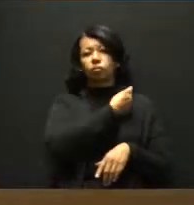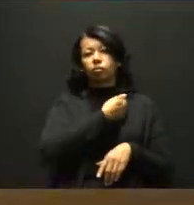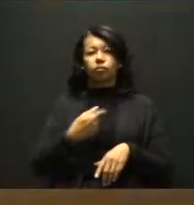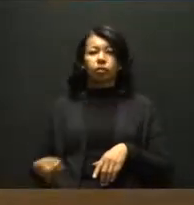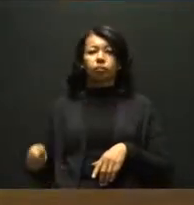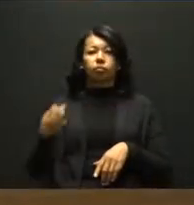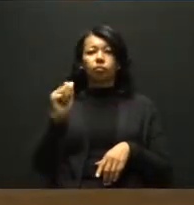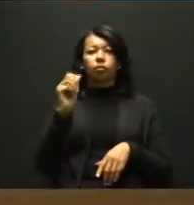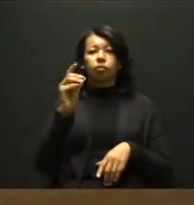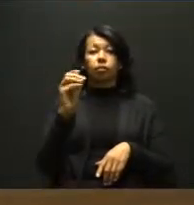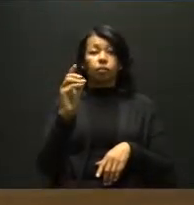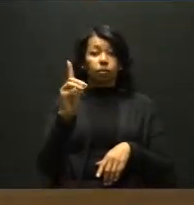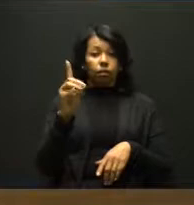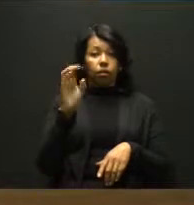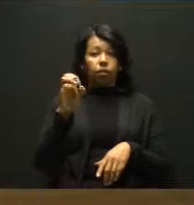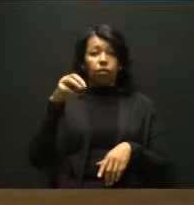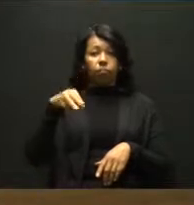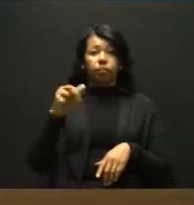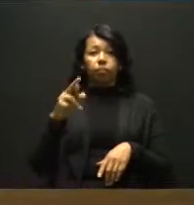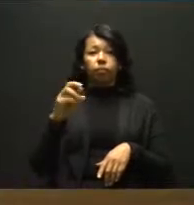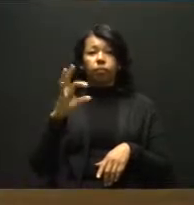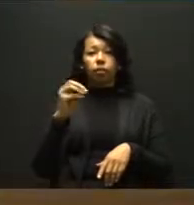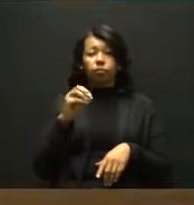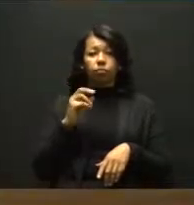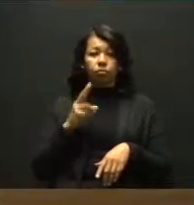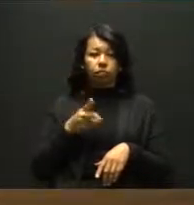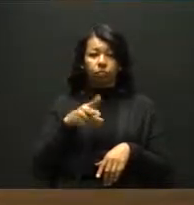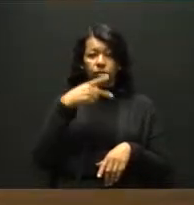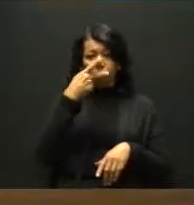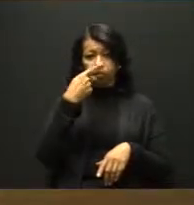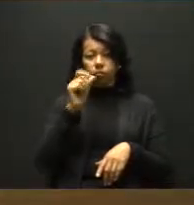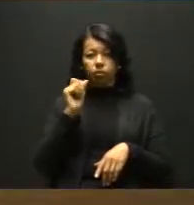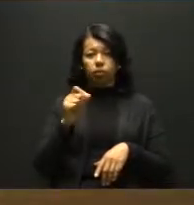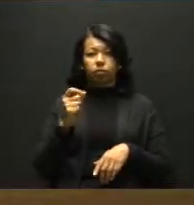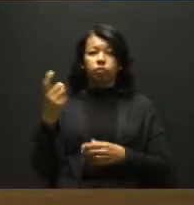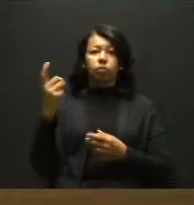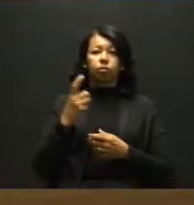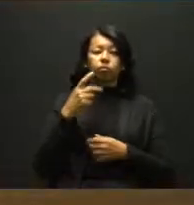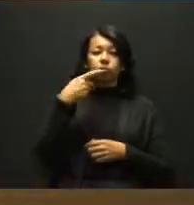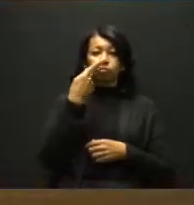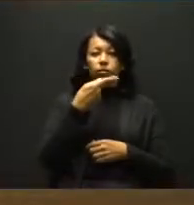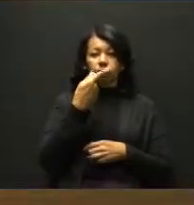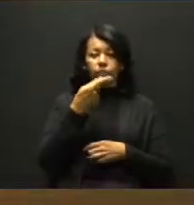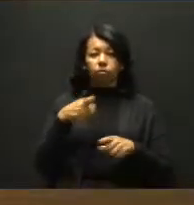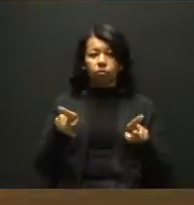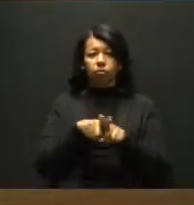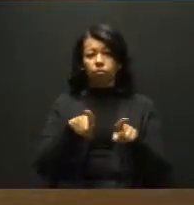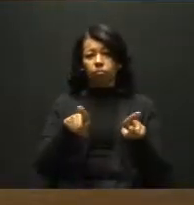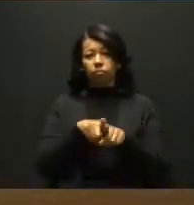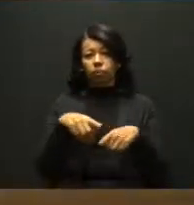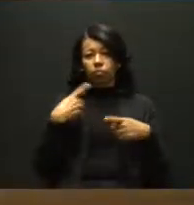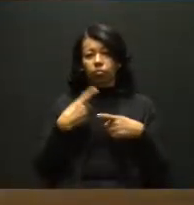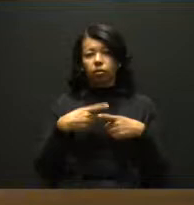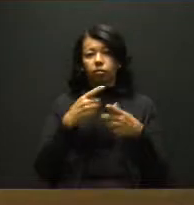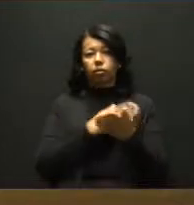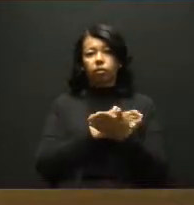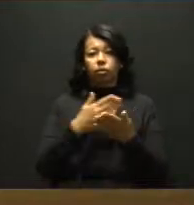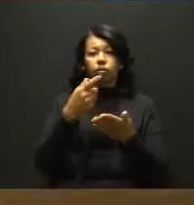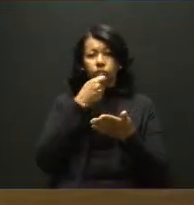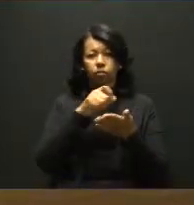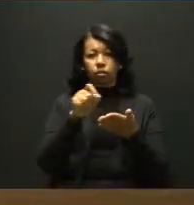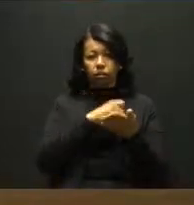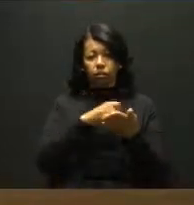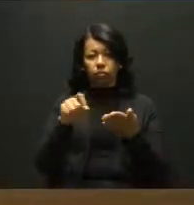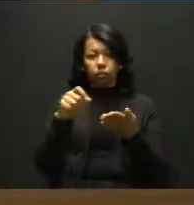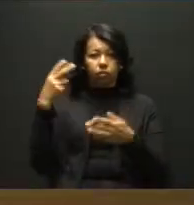é óbvio que a gente já tem falado isso eu quero retomar fala uma vez o assunto o início do requerimento do vereador